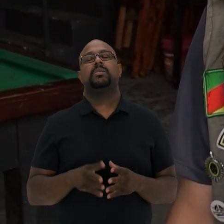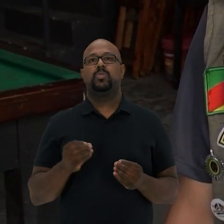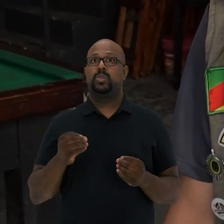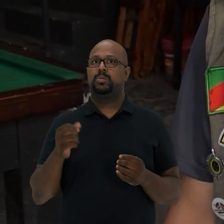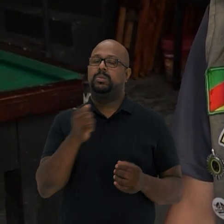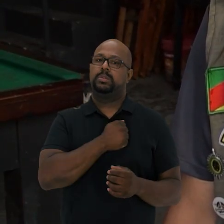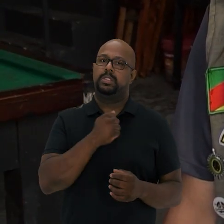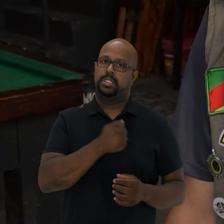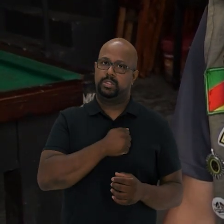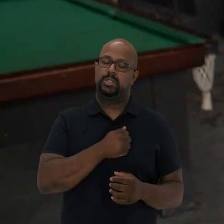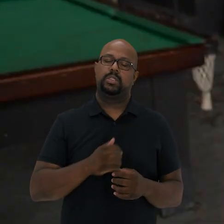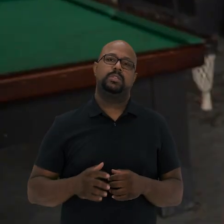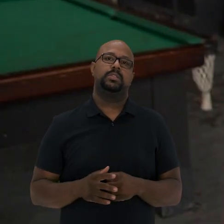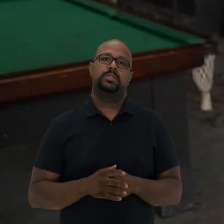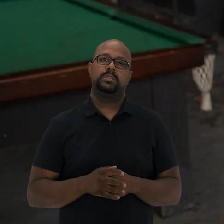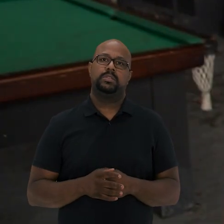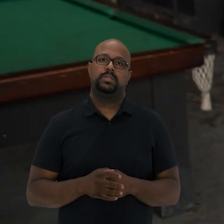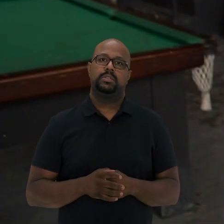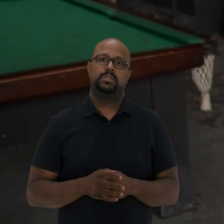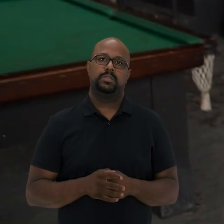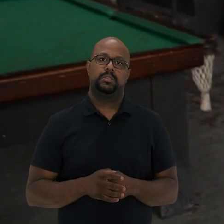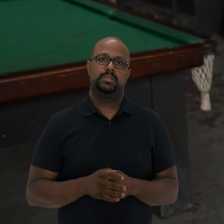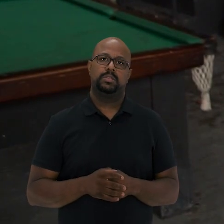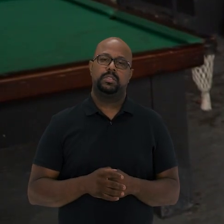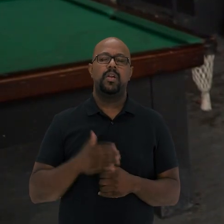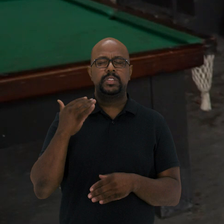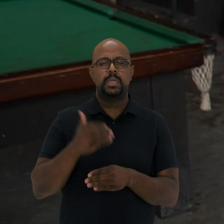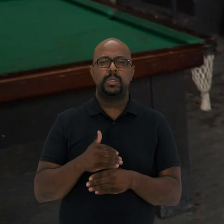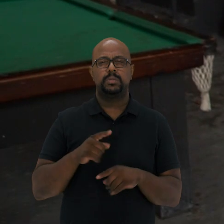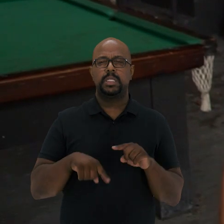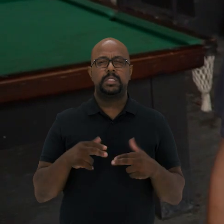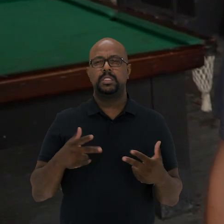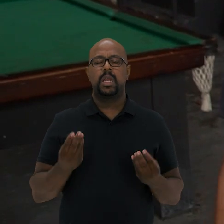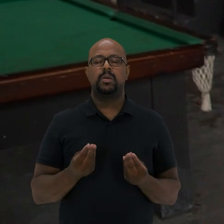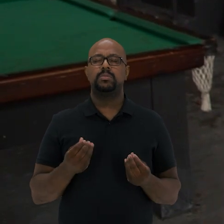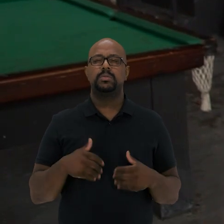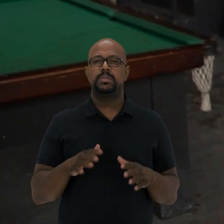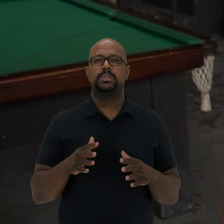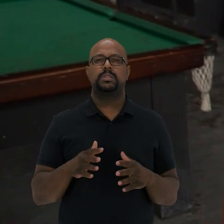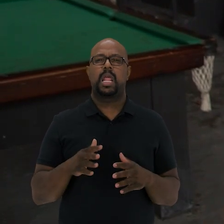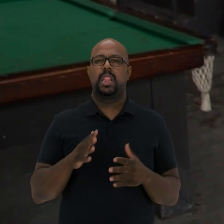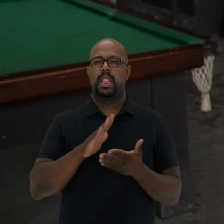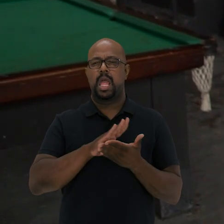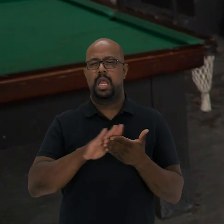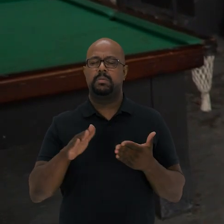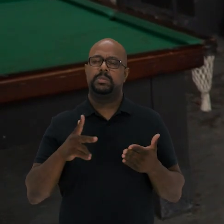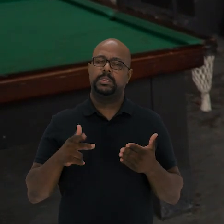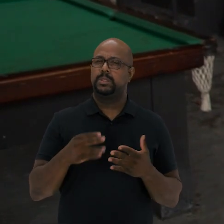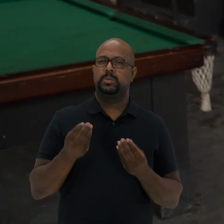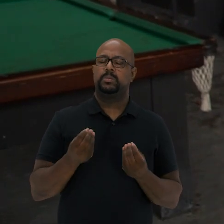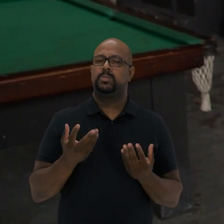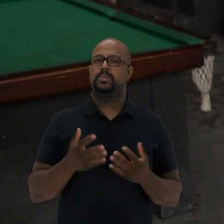interessante, muito grandiosa. E com o fechamento, esse material, todo esse investimento dessas lâminas, enfim,